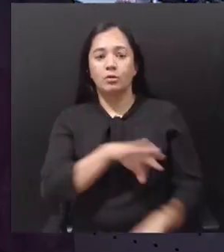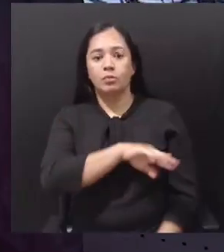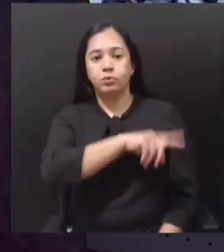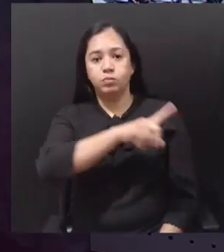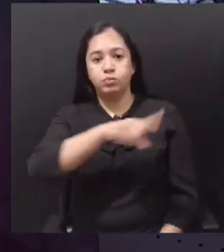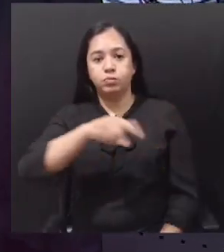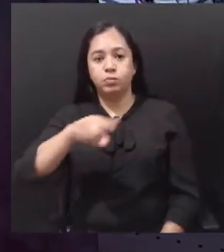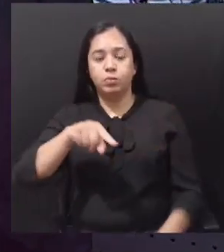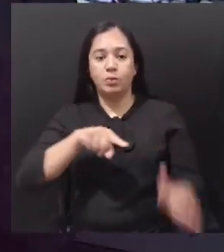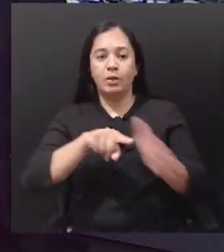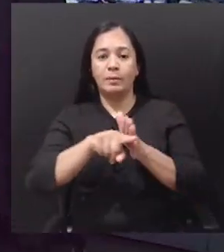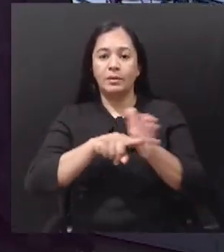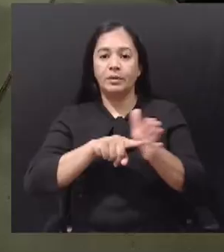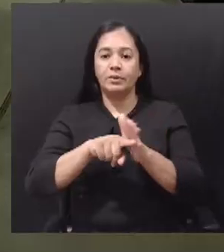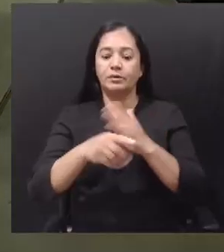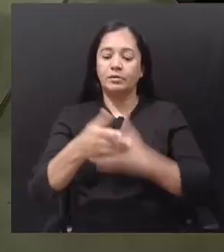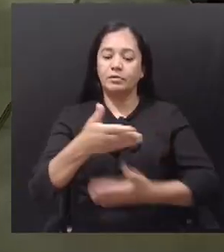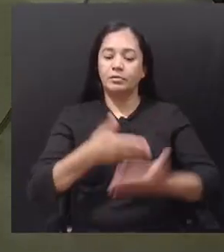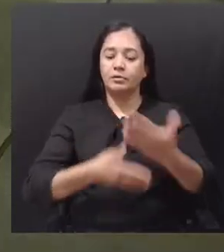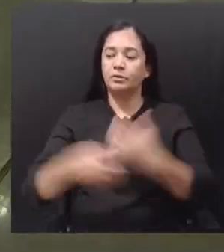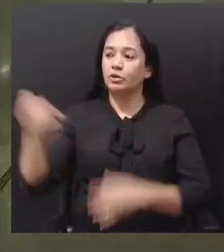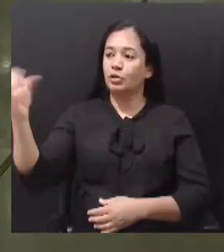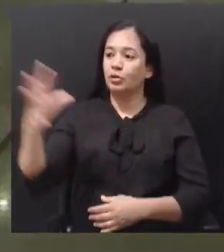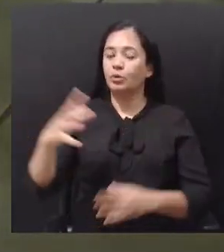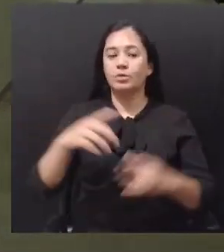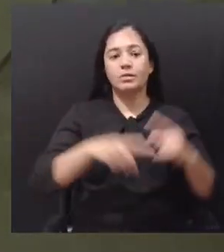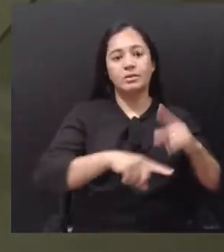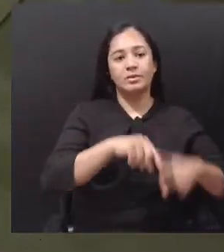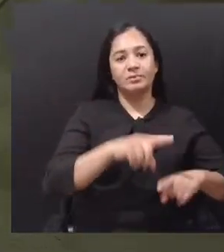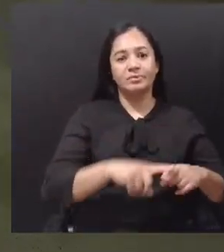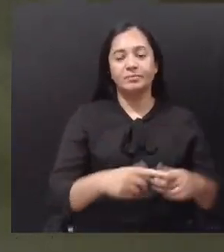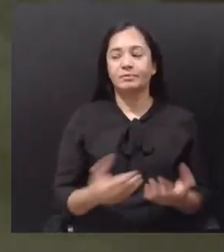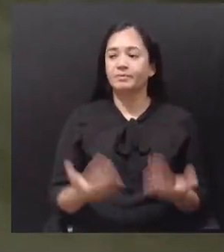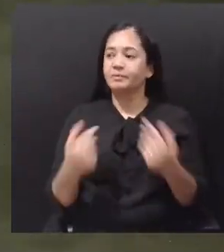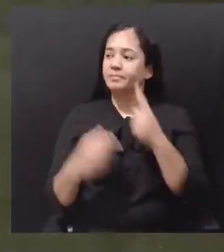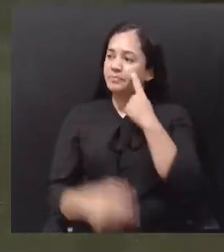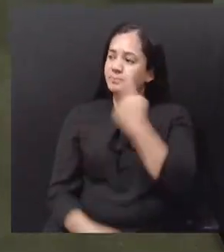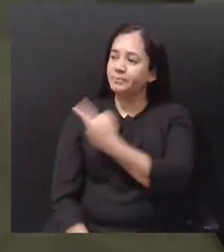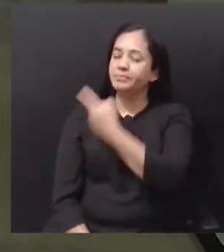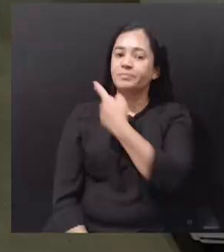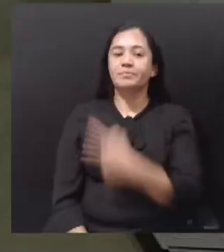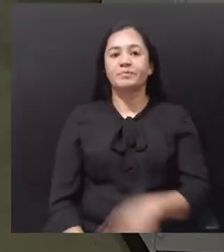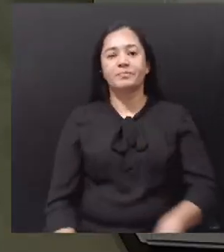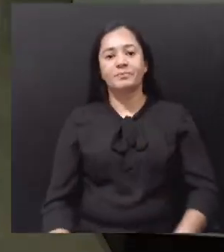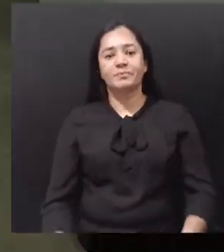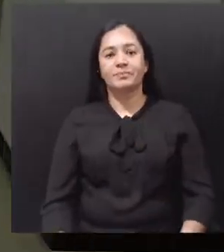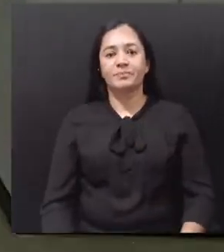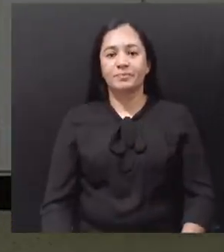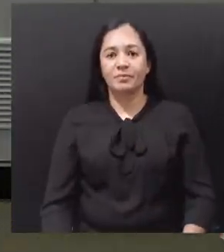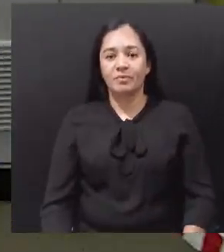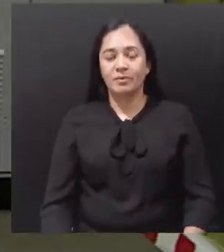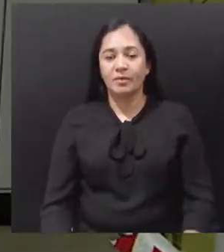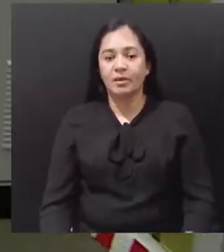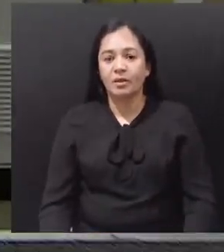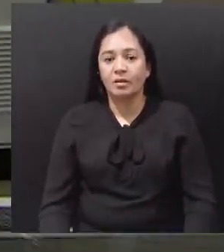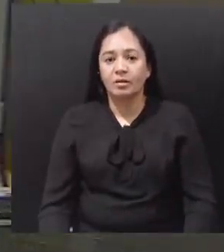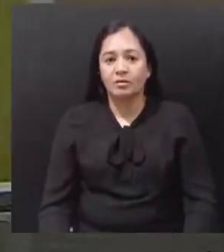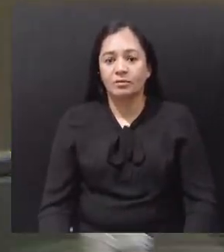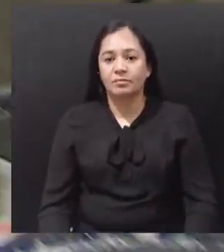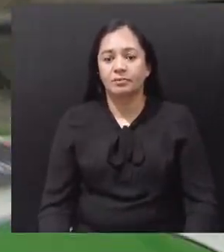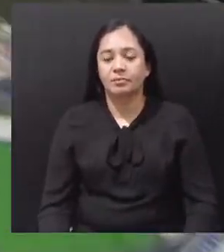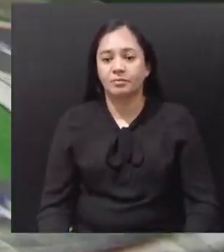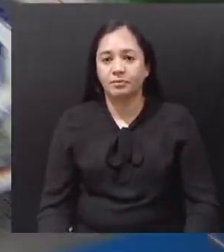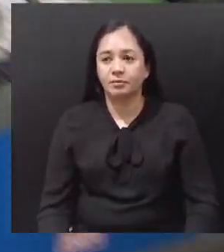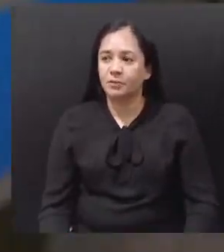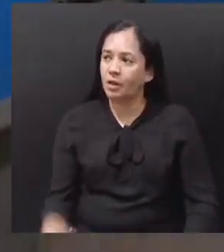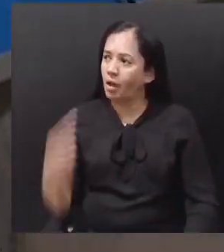de interação entre luz e matéria. Vamos dar uma olhadinha na maquete aqui. Sim. O que é essa maquete aqui, Matheus? Que eu fiquei impressionado quando